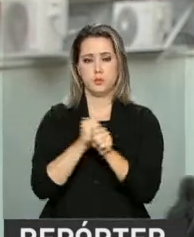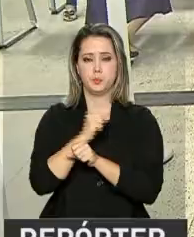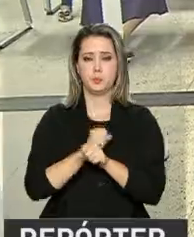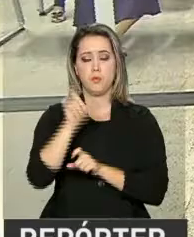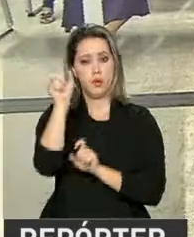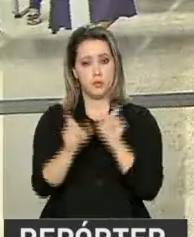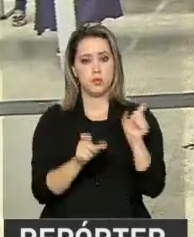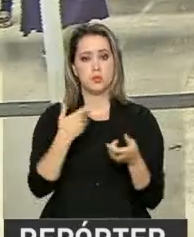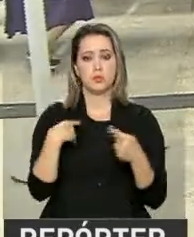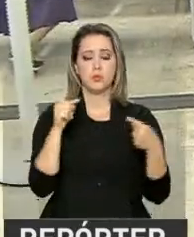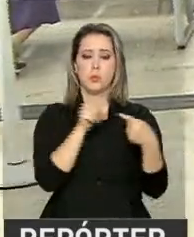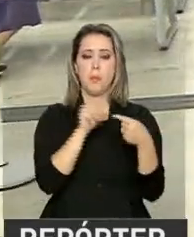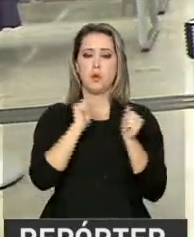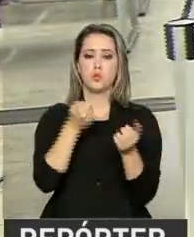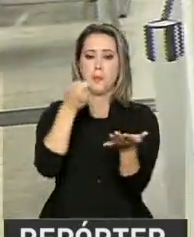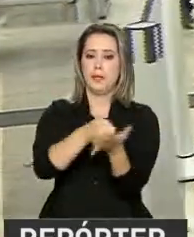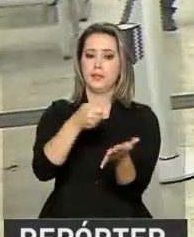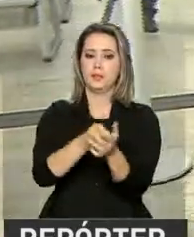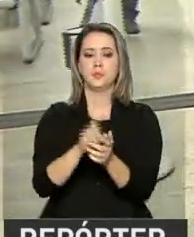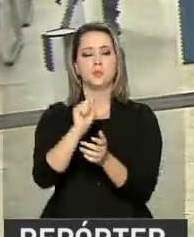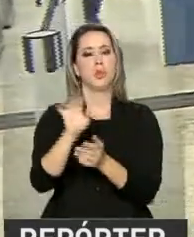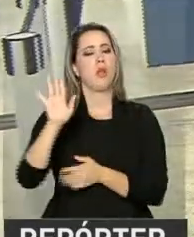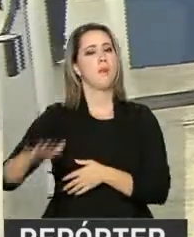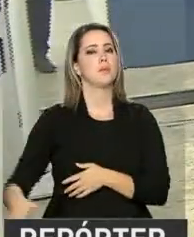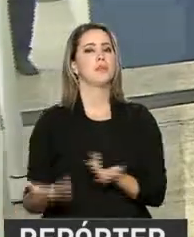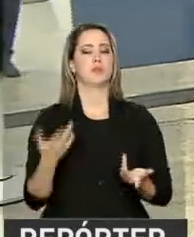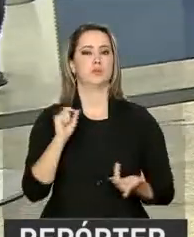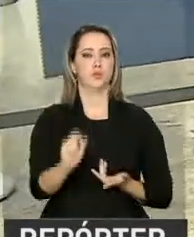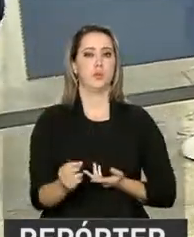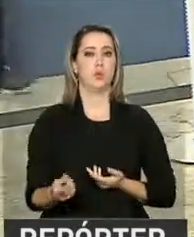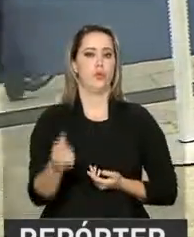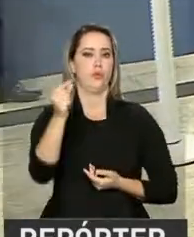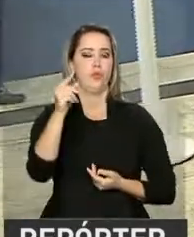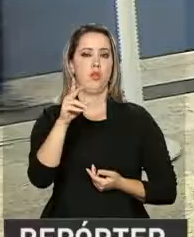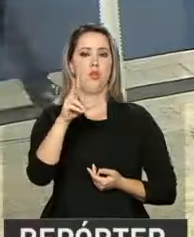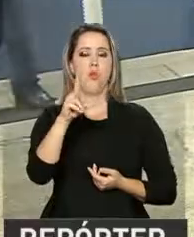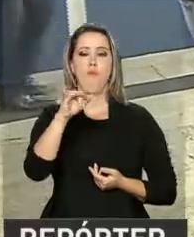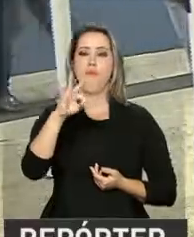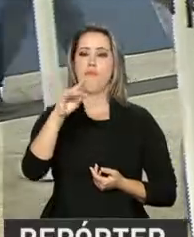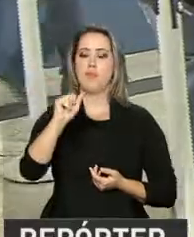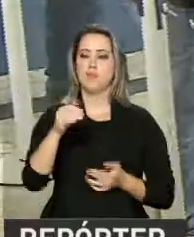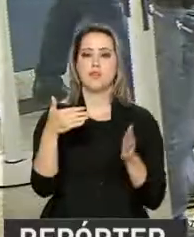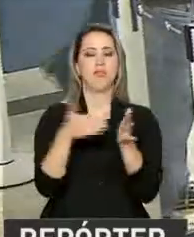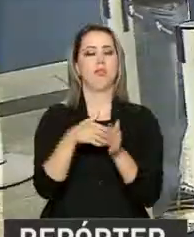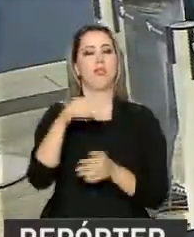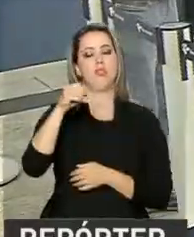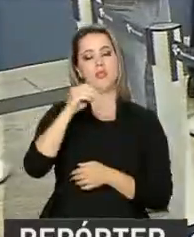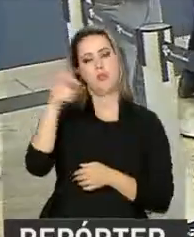programa terá a oportunidade de pagar as contas com descontos no valor à vista o desconto será de até